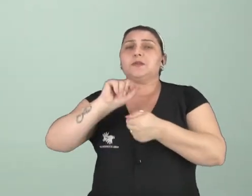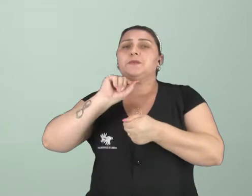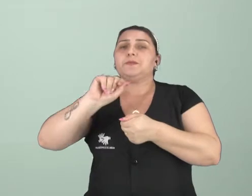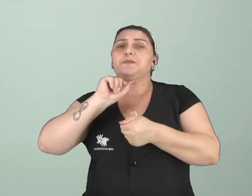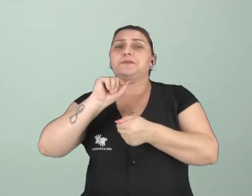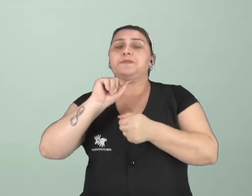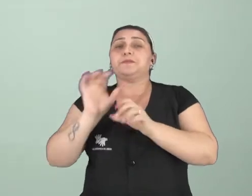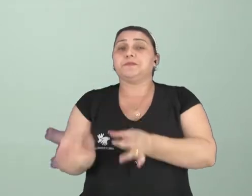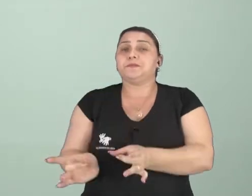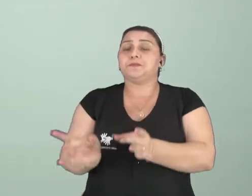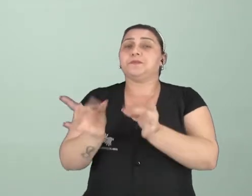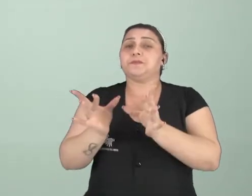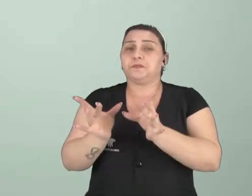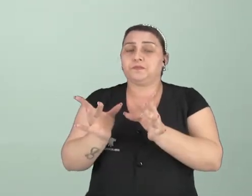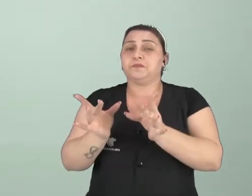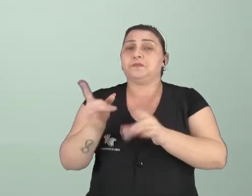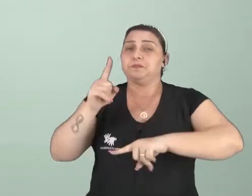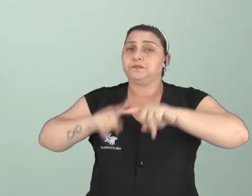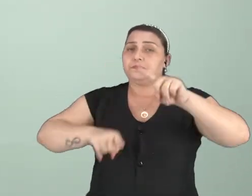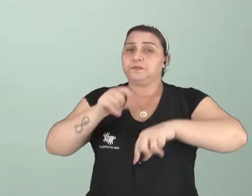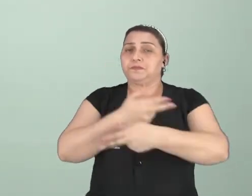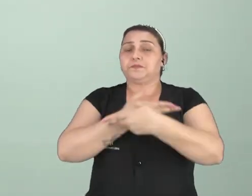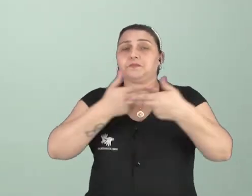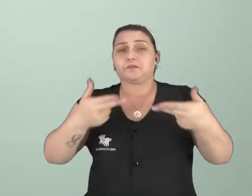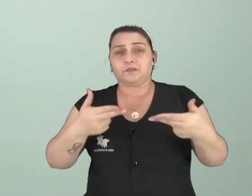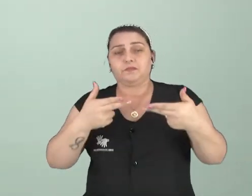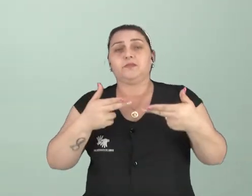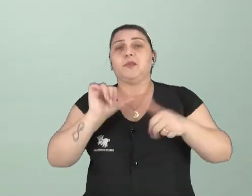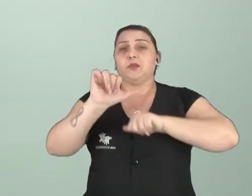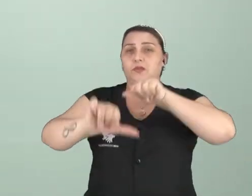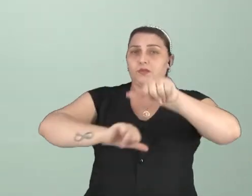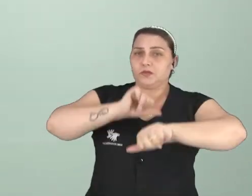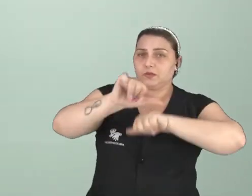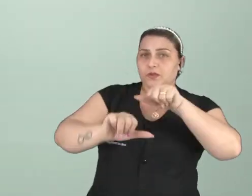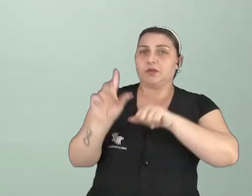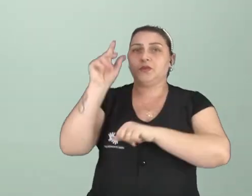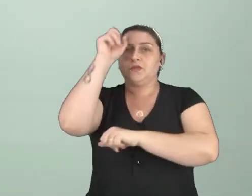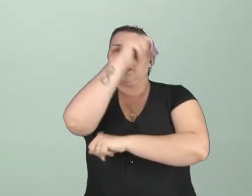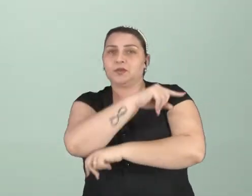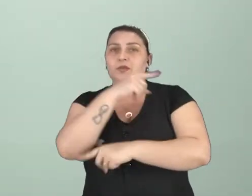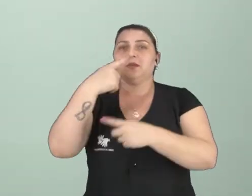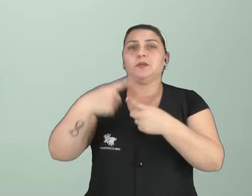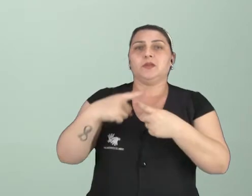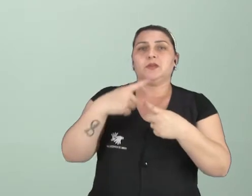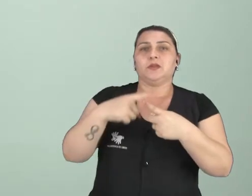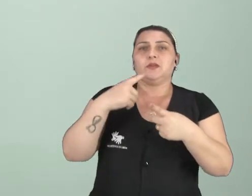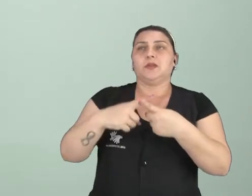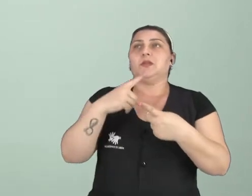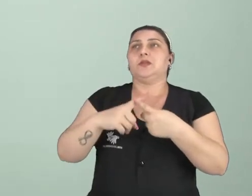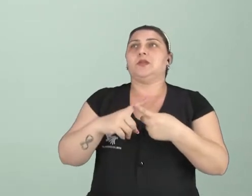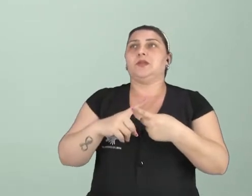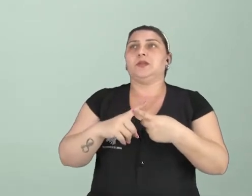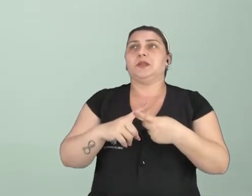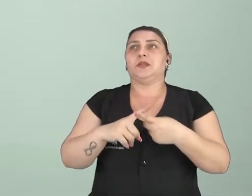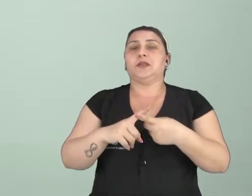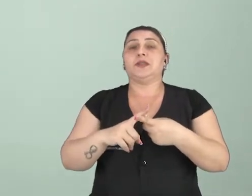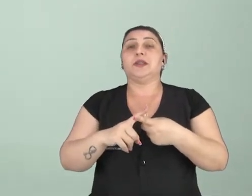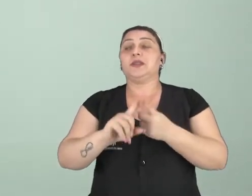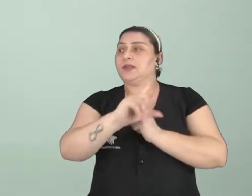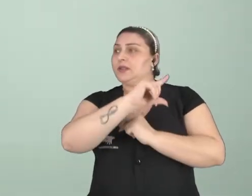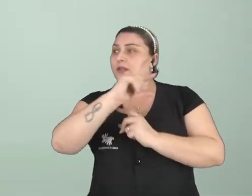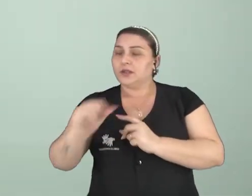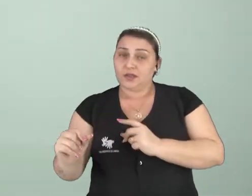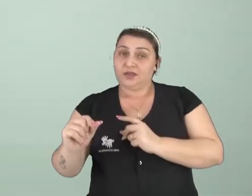essa comercialização de produtos. E aí isso era muito dificultuoso. Por quê? Porque um comerciante, ele